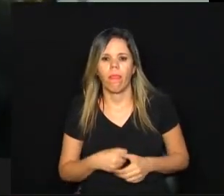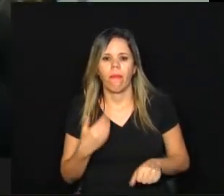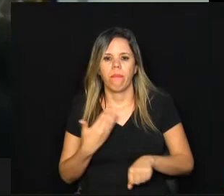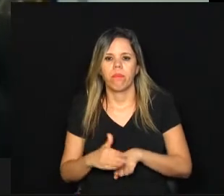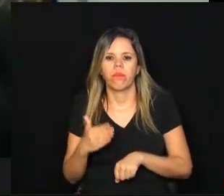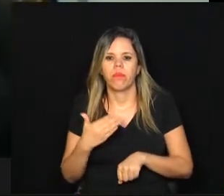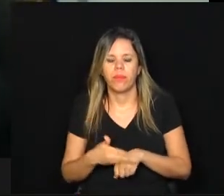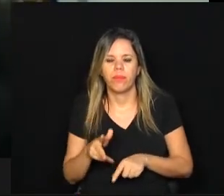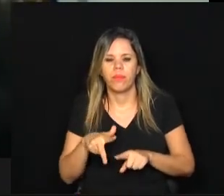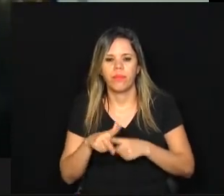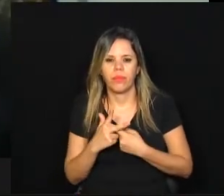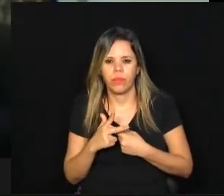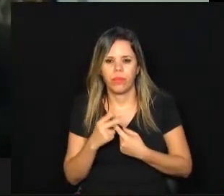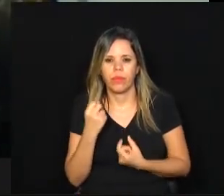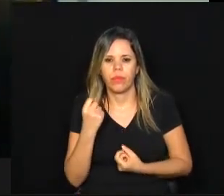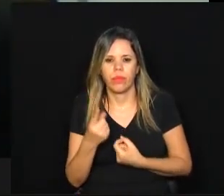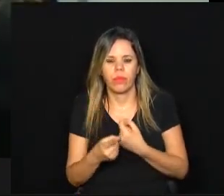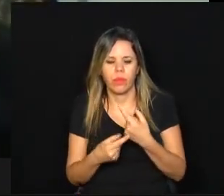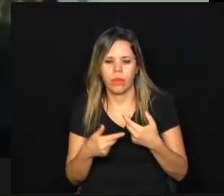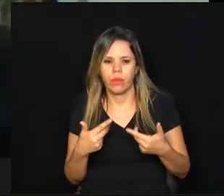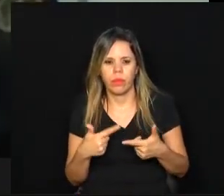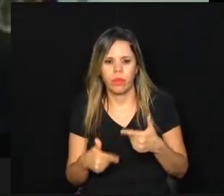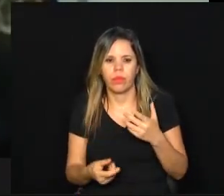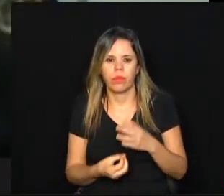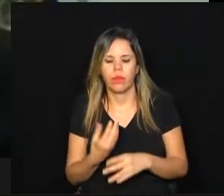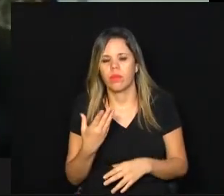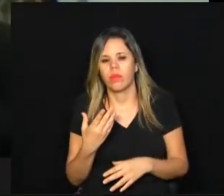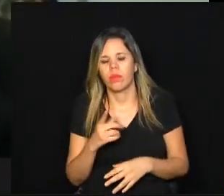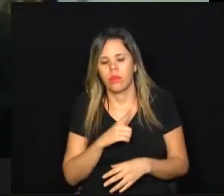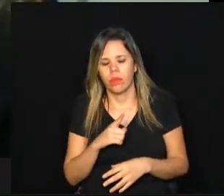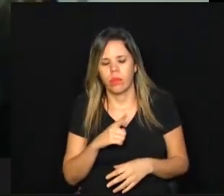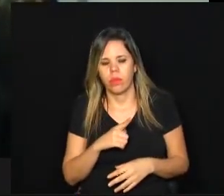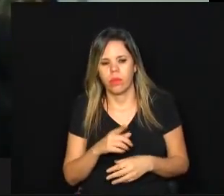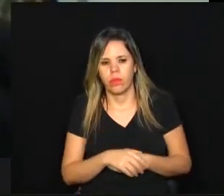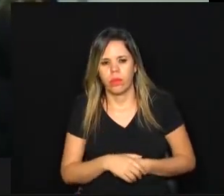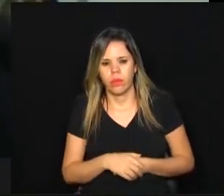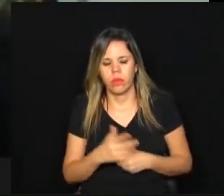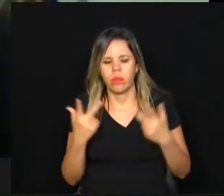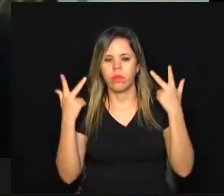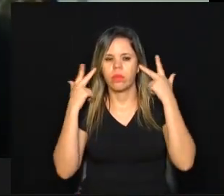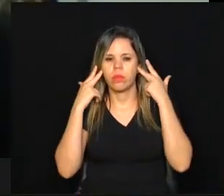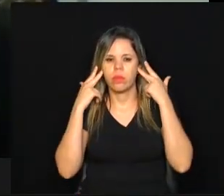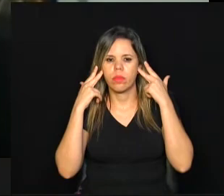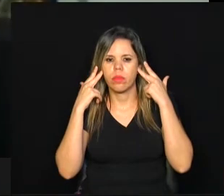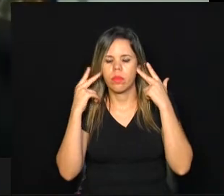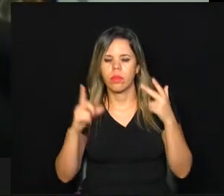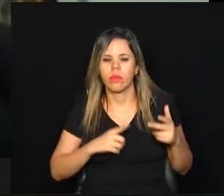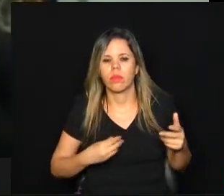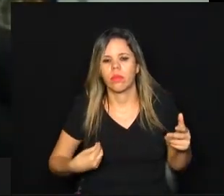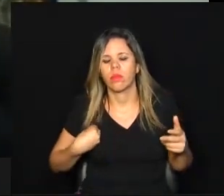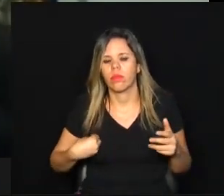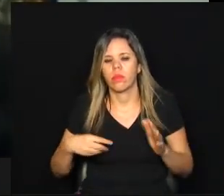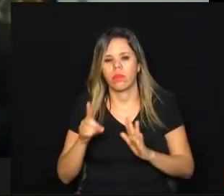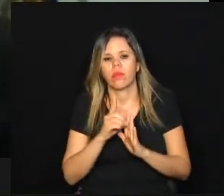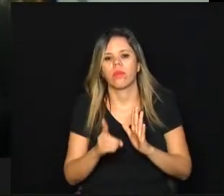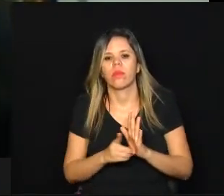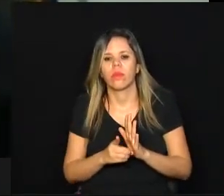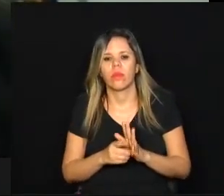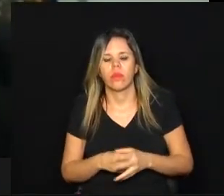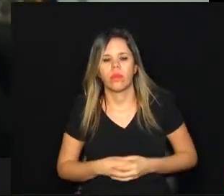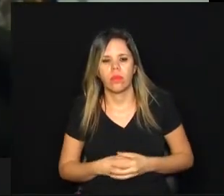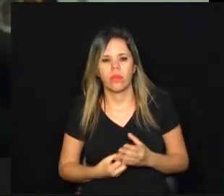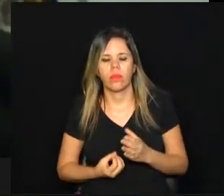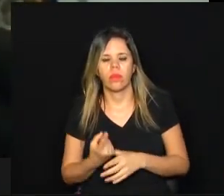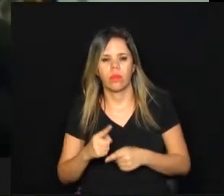prática, corrigir eventuais equívocos que ela, porventura, tem. E isso é normal, para isso existem os decretos e os